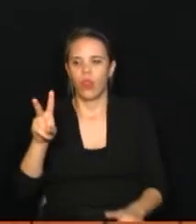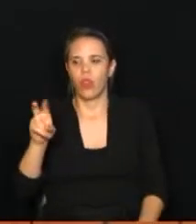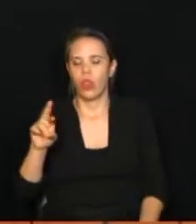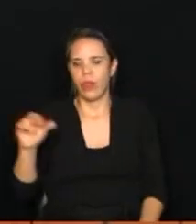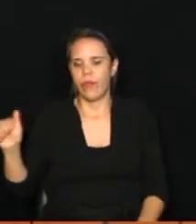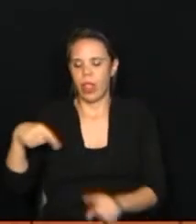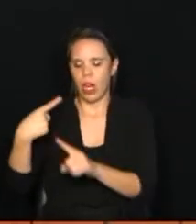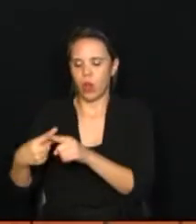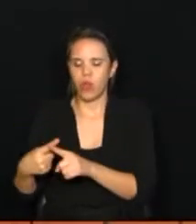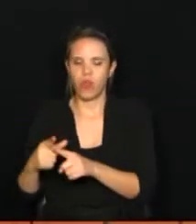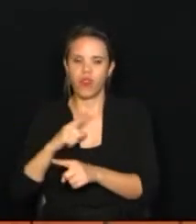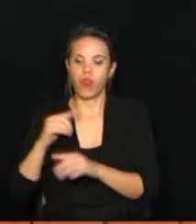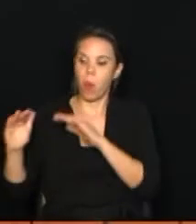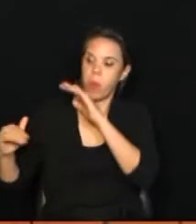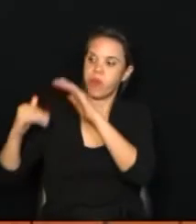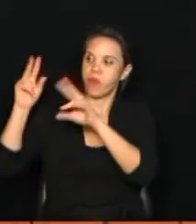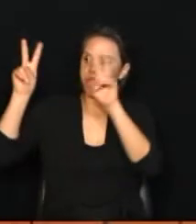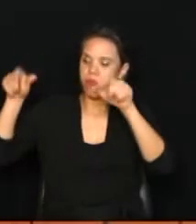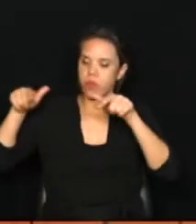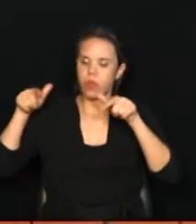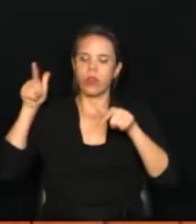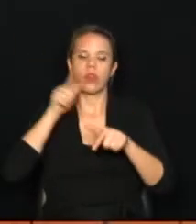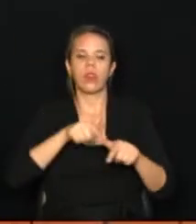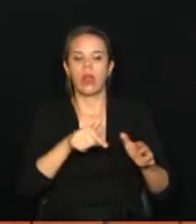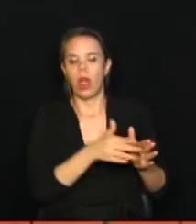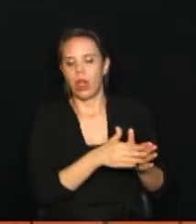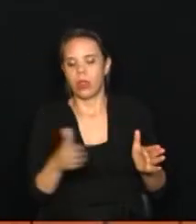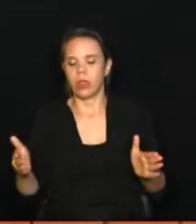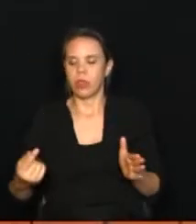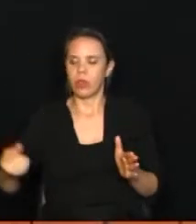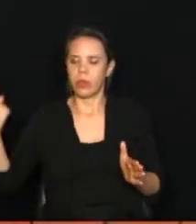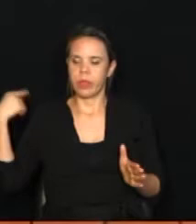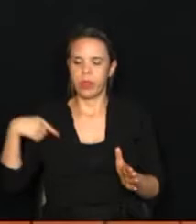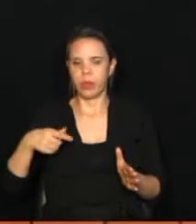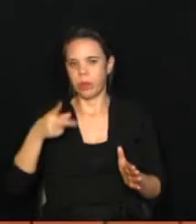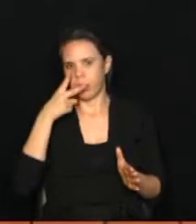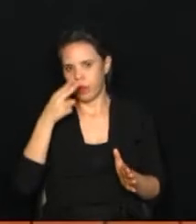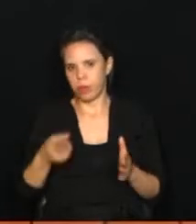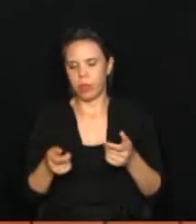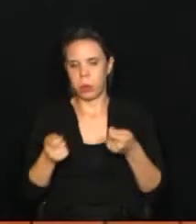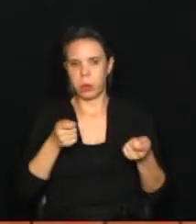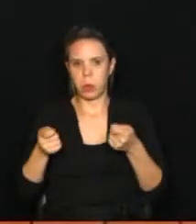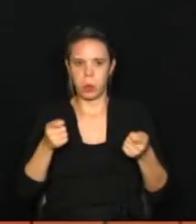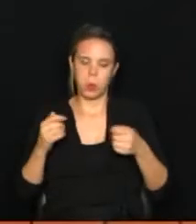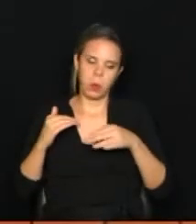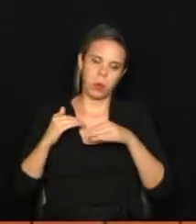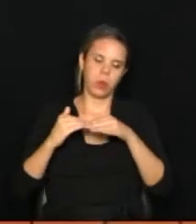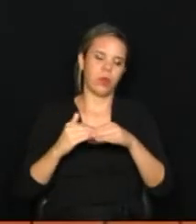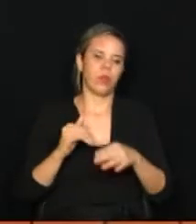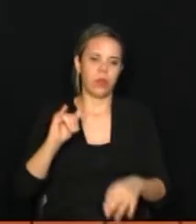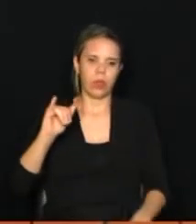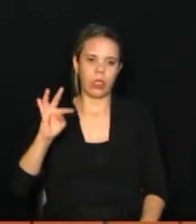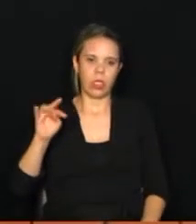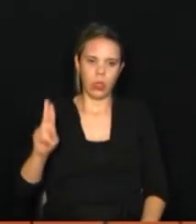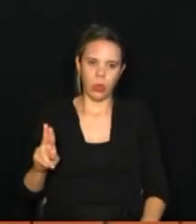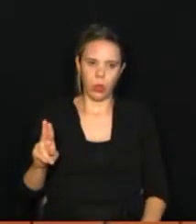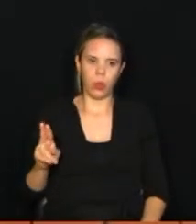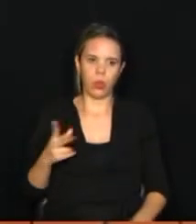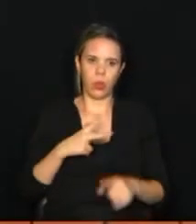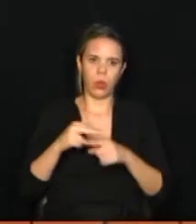com favoritismo ao título. E aí nesta temporada tá parecendo um equilíbrio maior, né? O Ituano